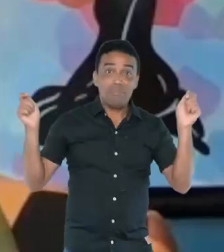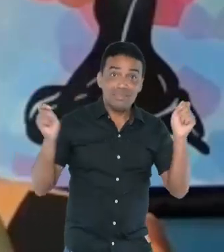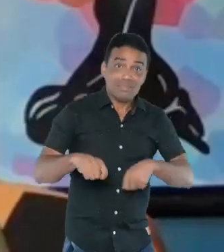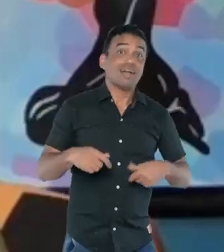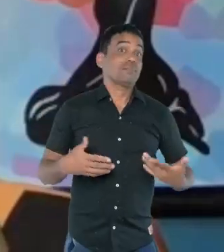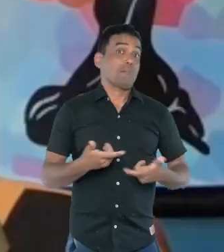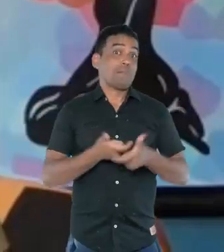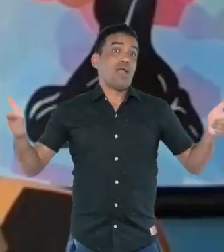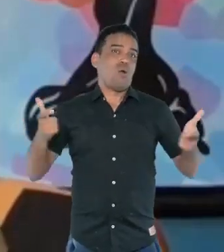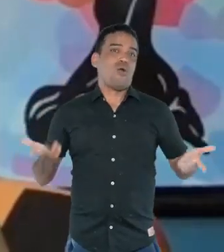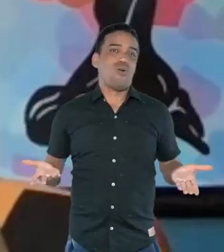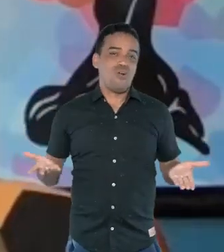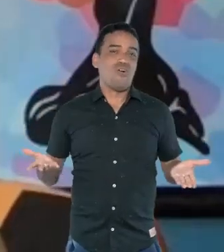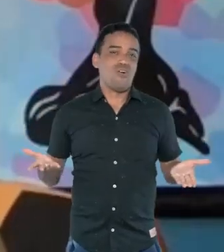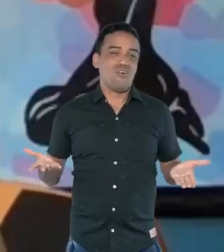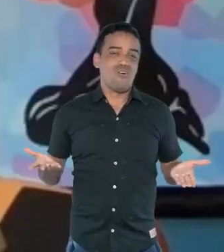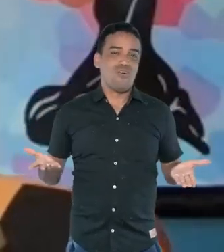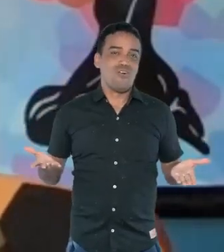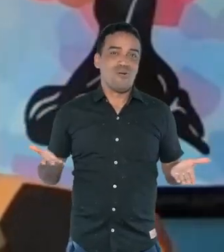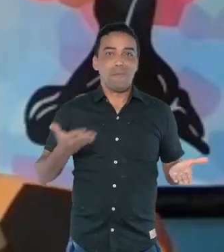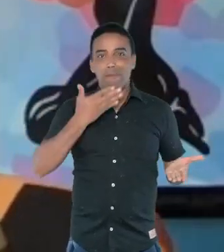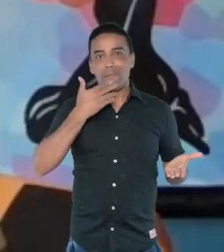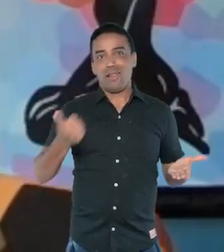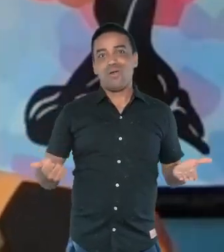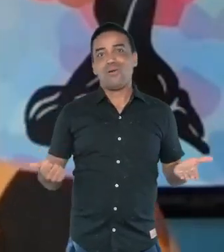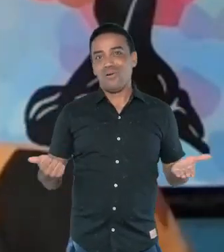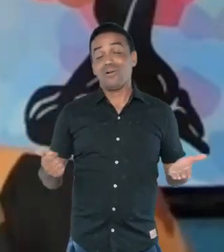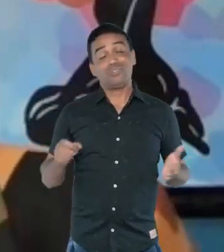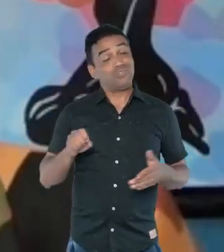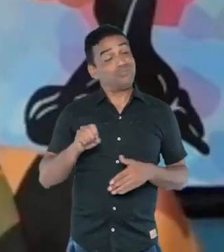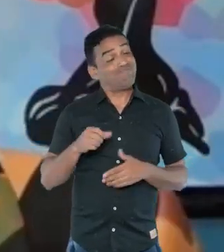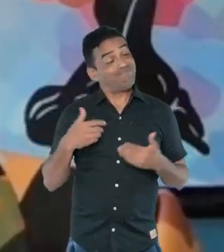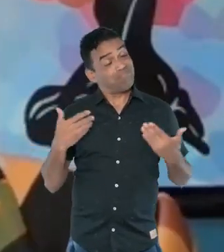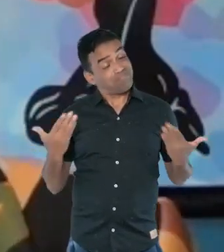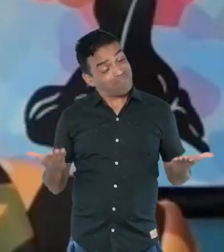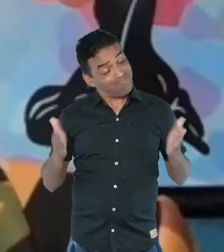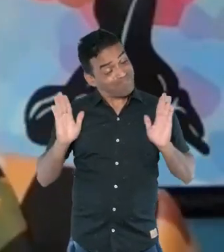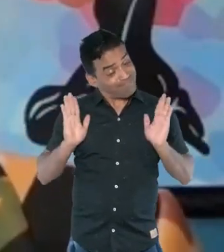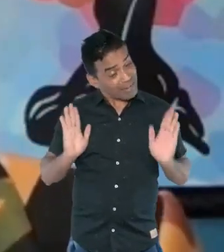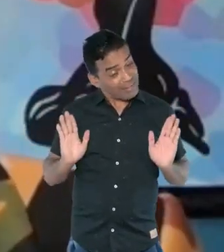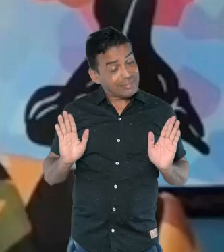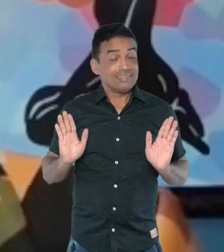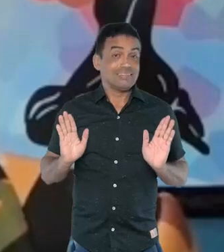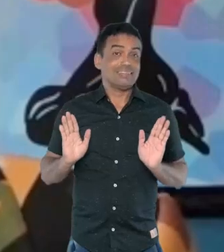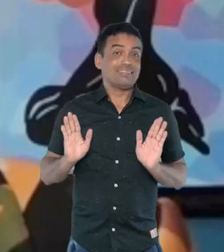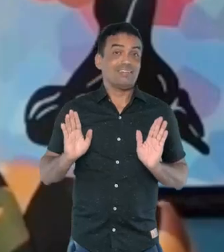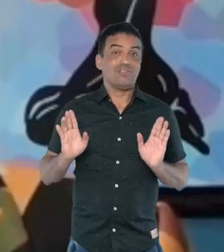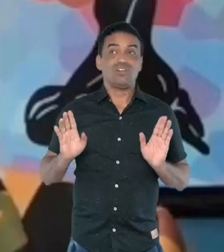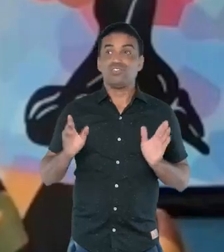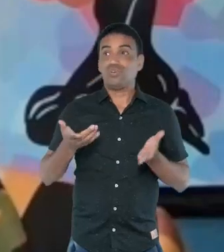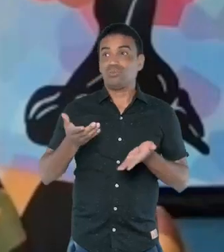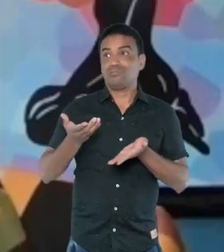capacidade de imaginação muito melhor. Só que a gente foi investindo muito